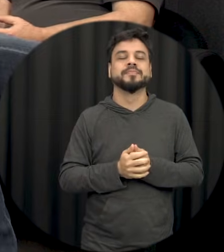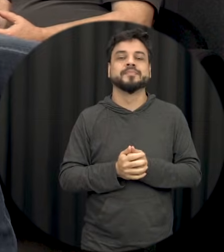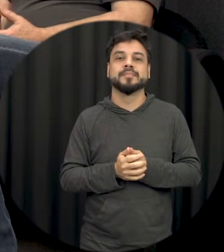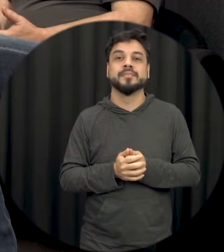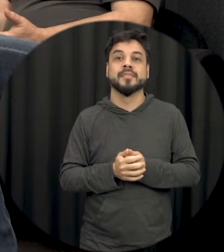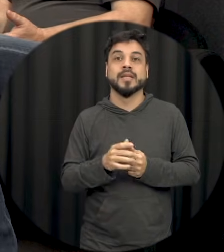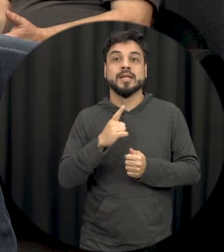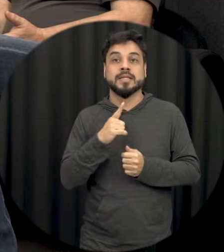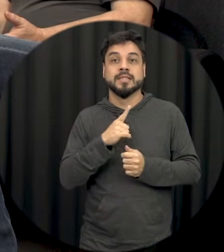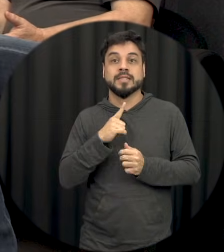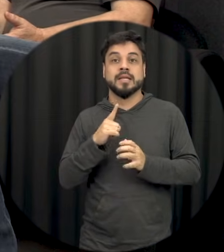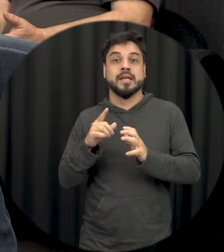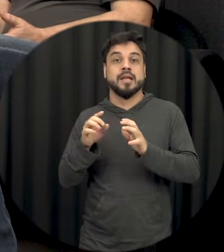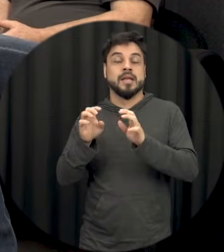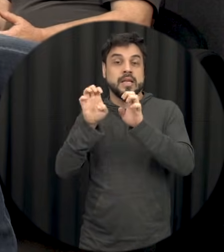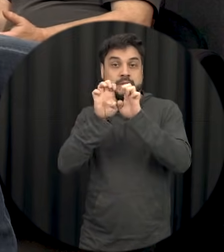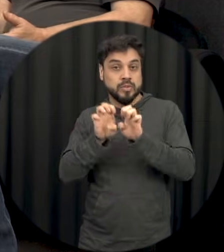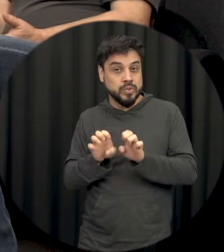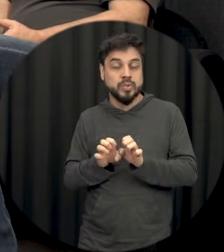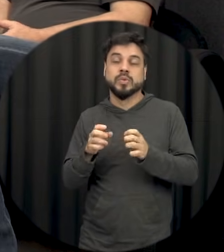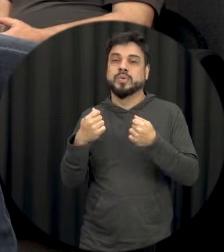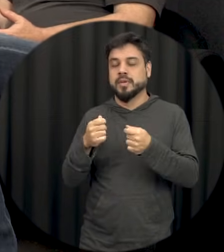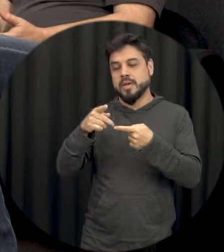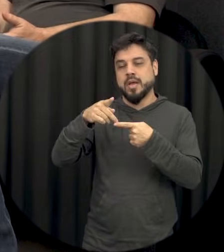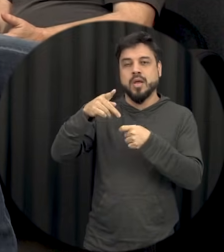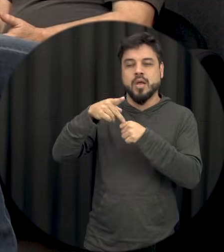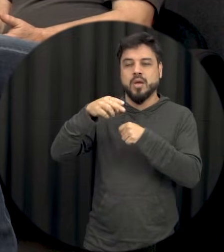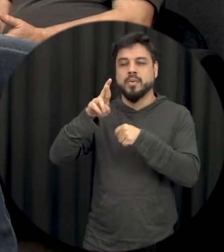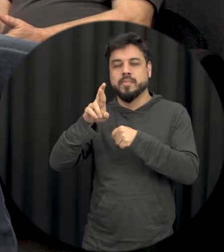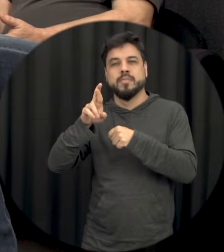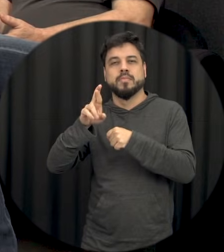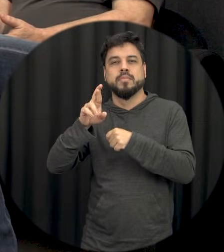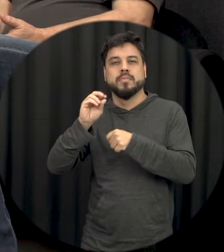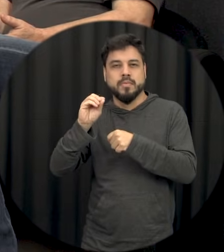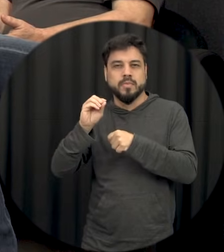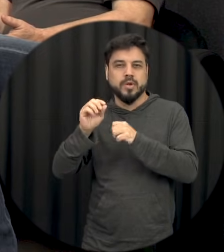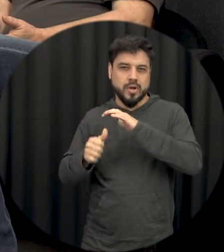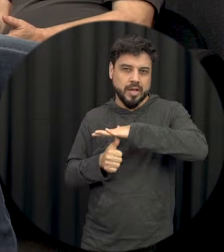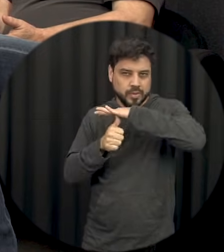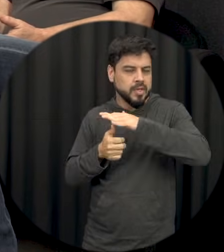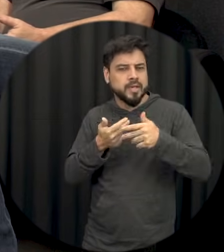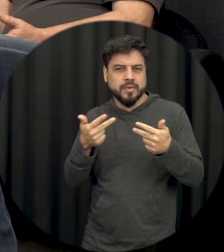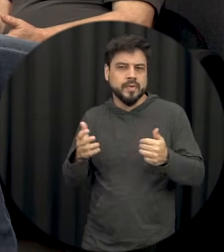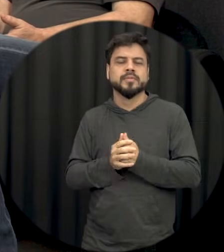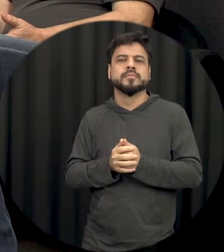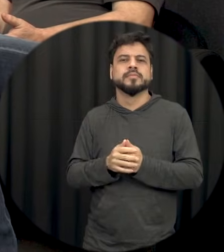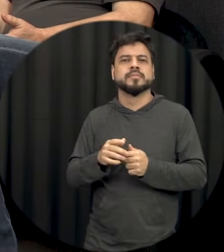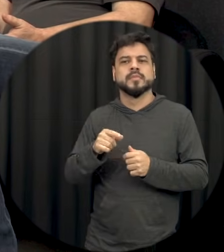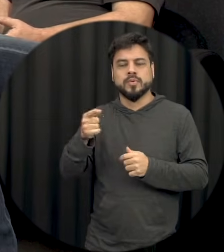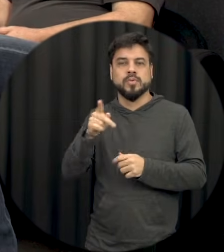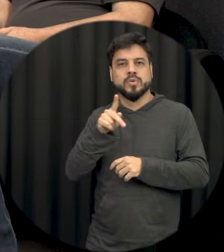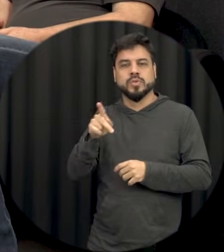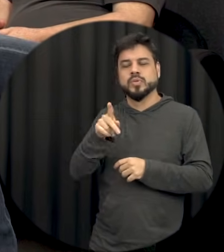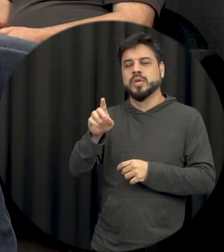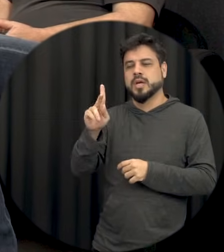com toda aquela estrutura que qualquer universidade tem, pró-reitorias, etc. Então, poucos meses depois, o professor Erjo, o reitor